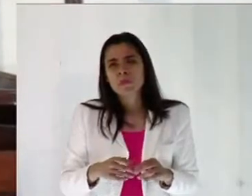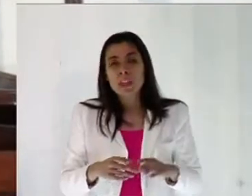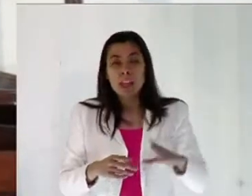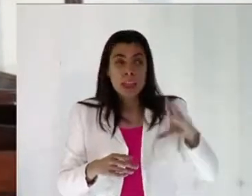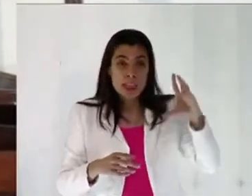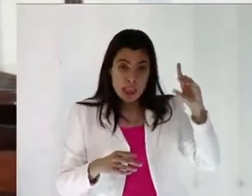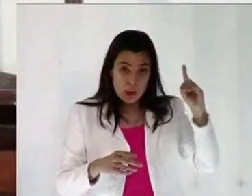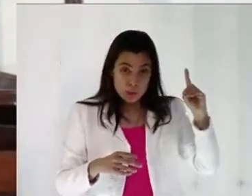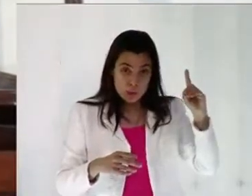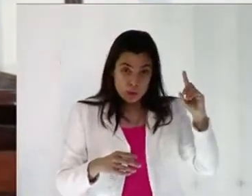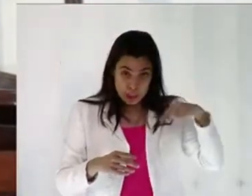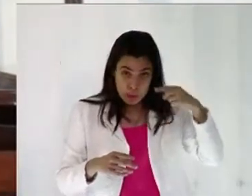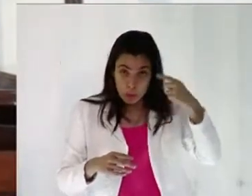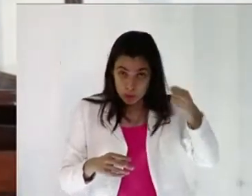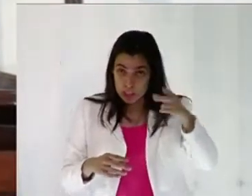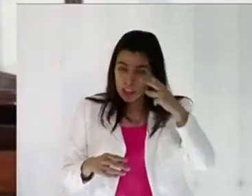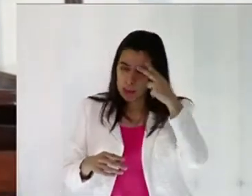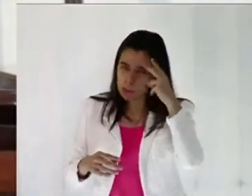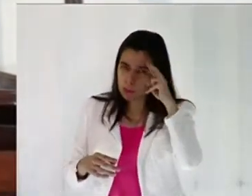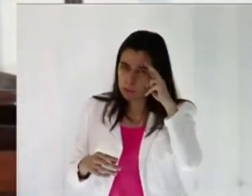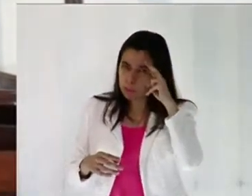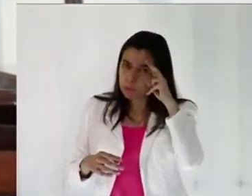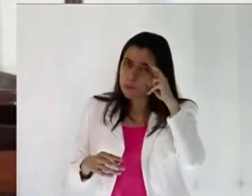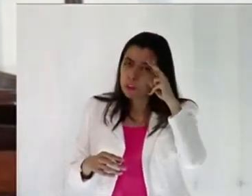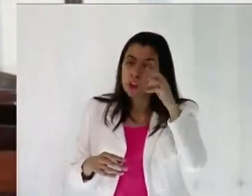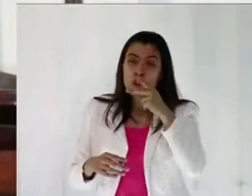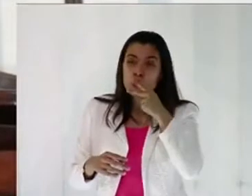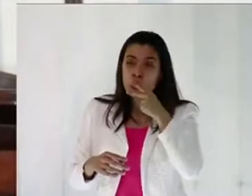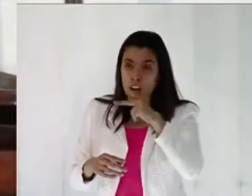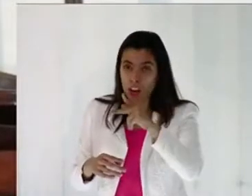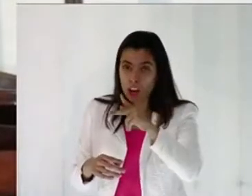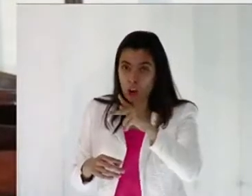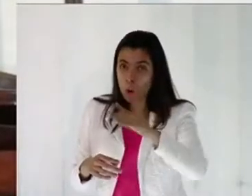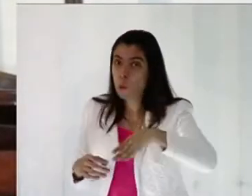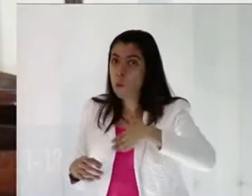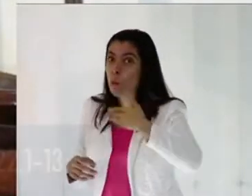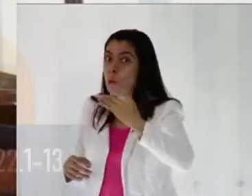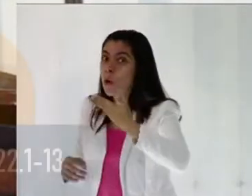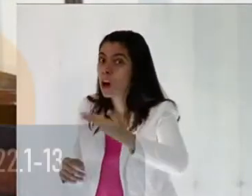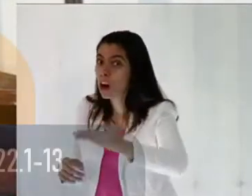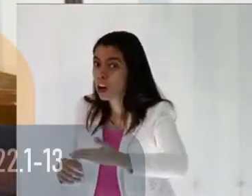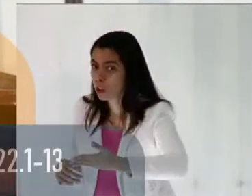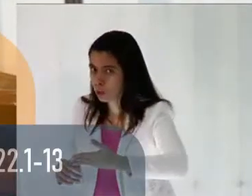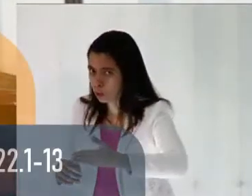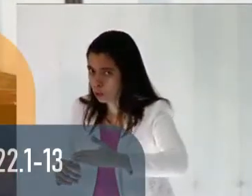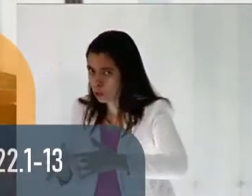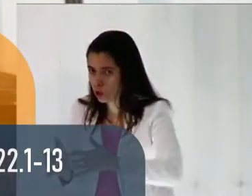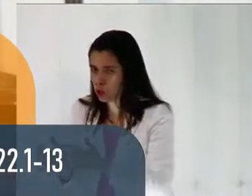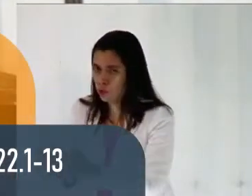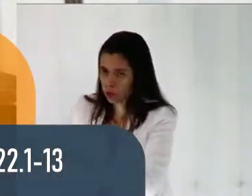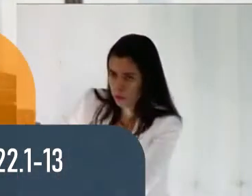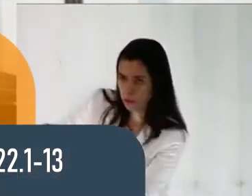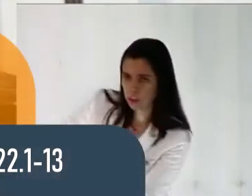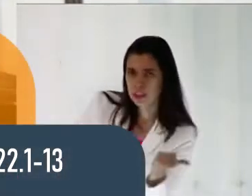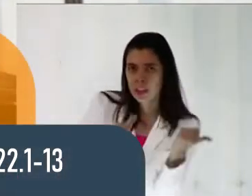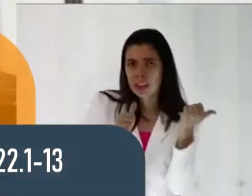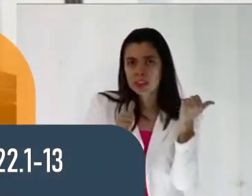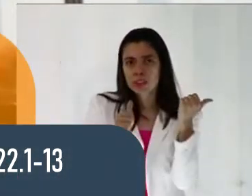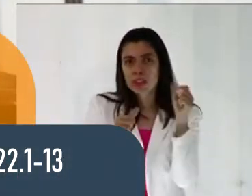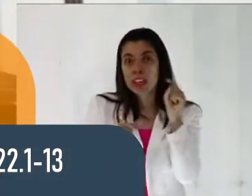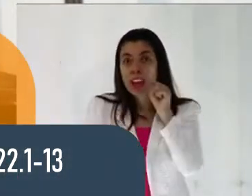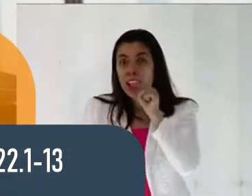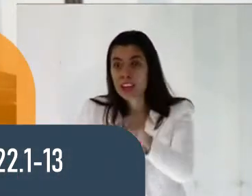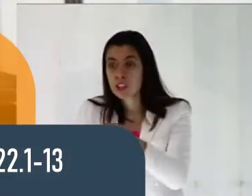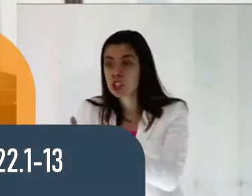Filho amado, em quem nele tenho todo o meu prazer. Jesus era o amado do Pai. E